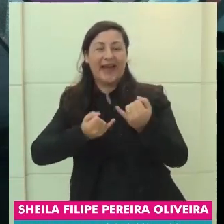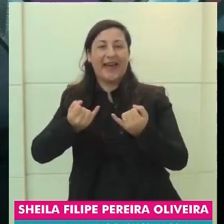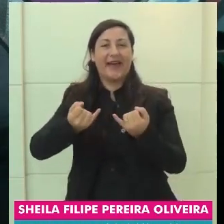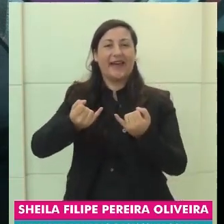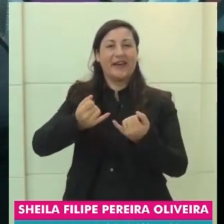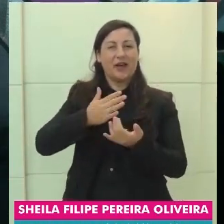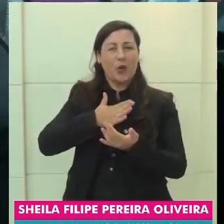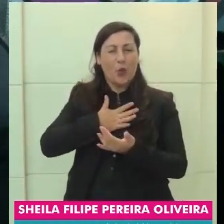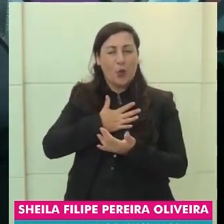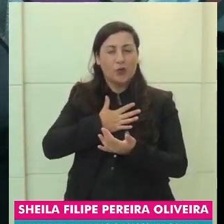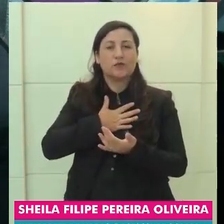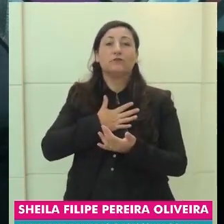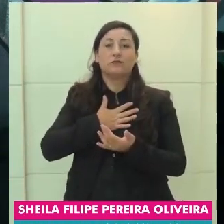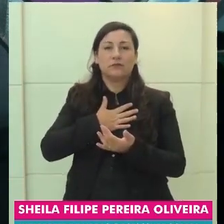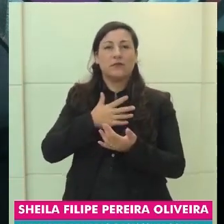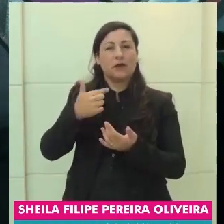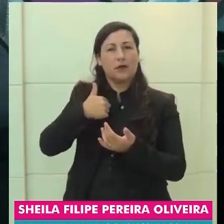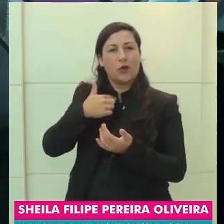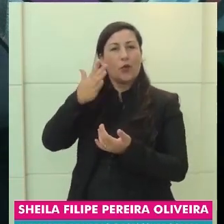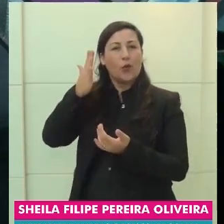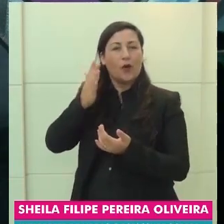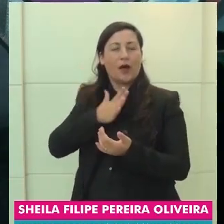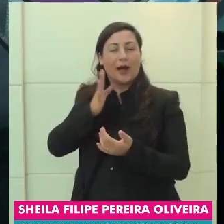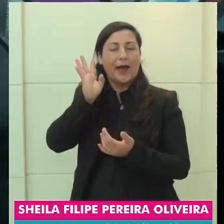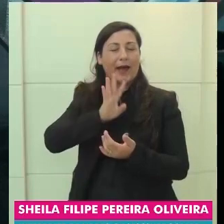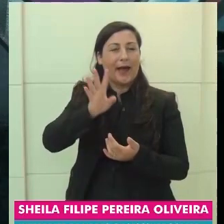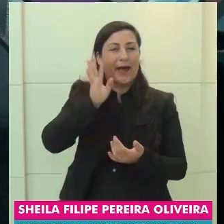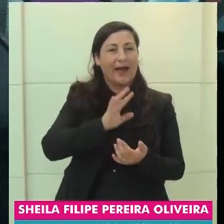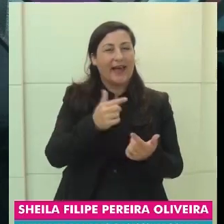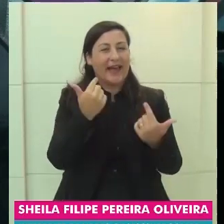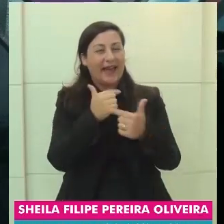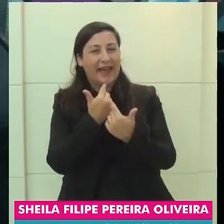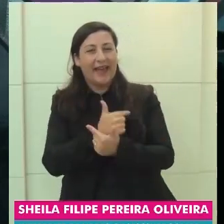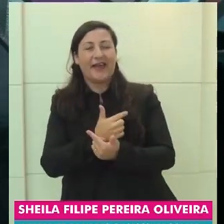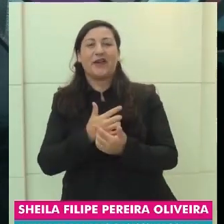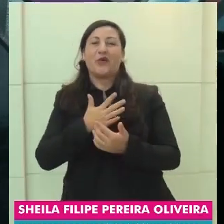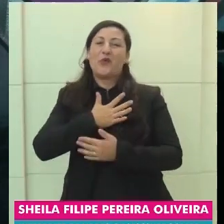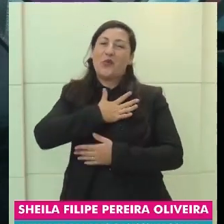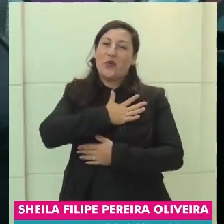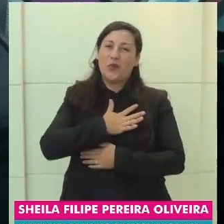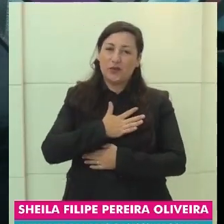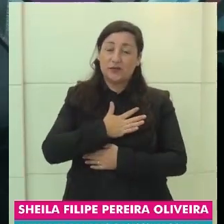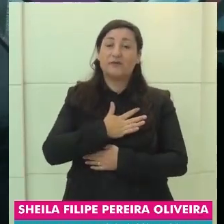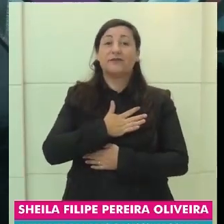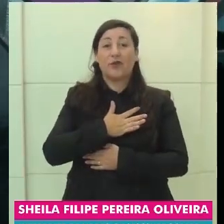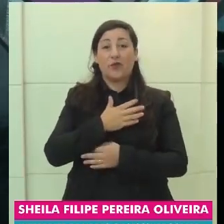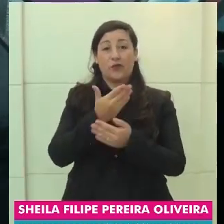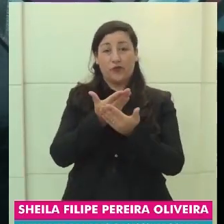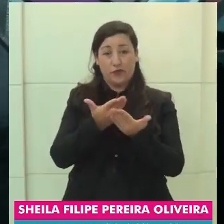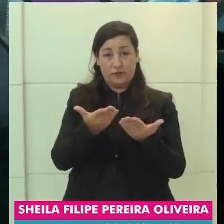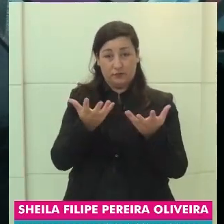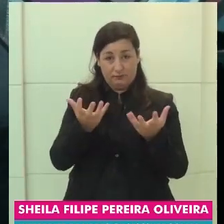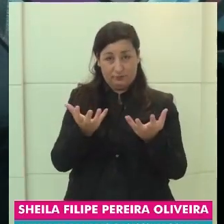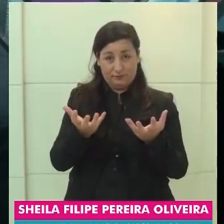diverte bastante. Outro dia eu estive num bingo, gente. Me diverti horrores. É muito bom. Então, é o seguinte.